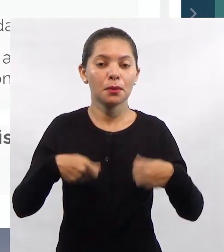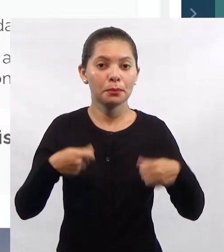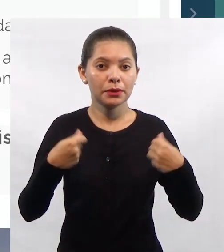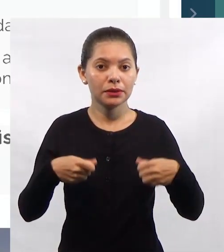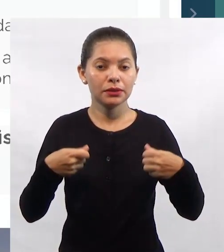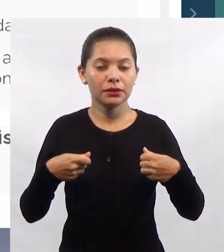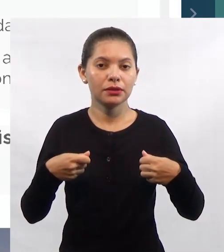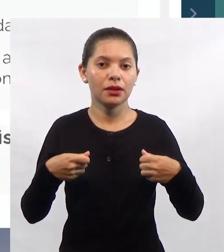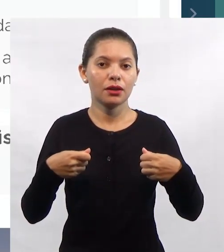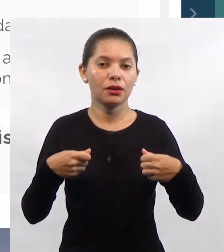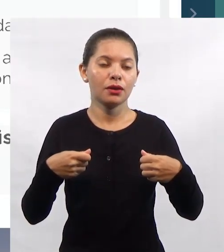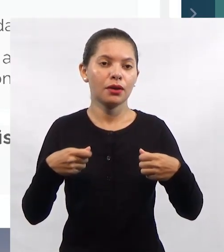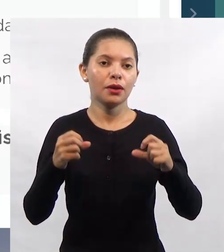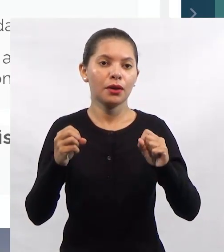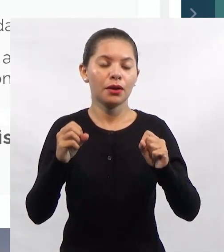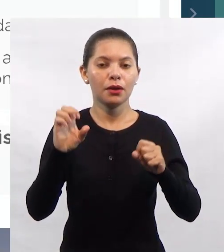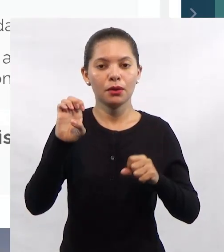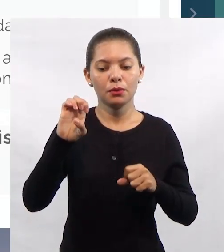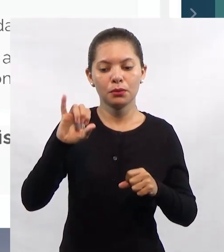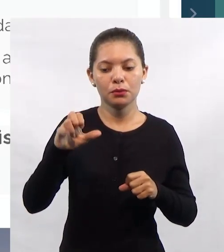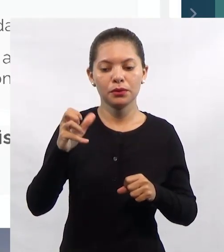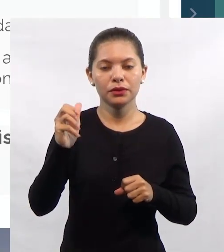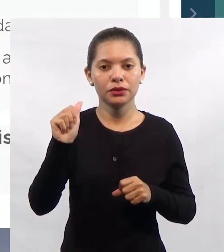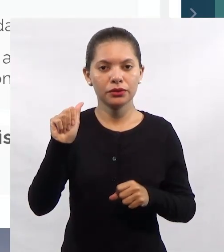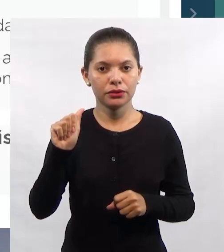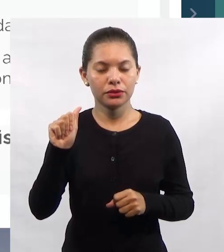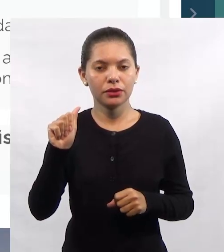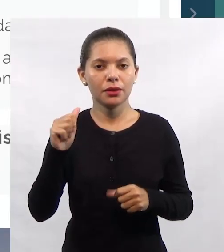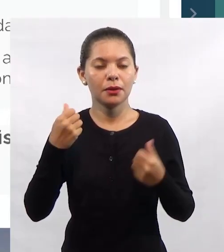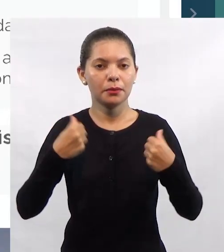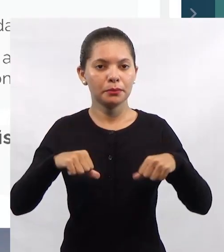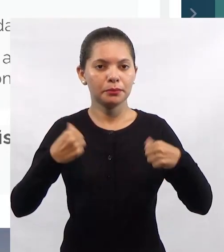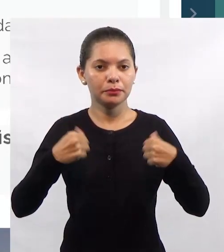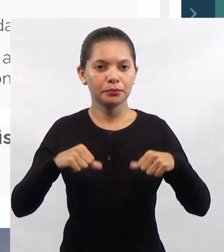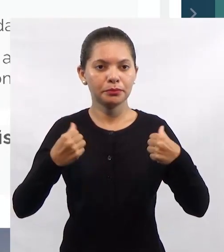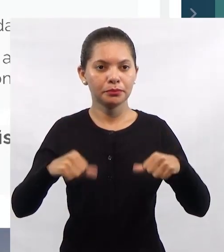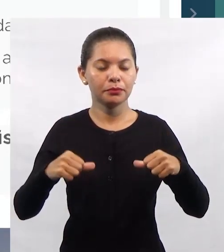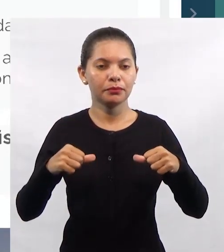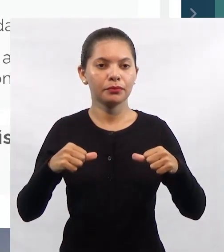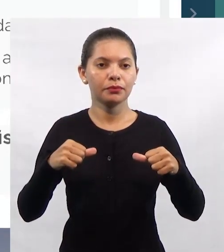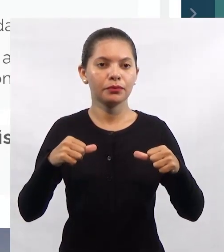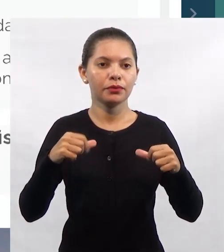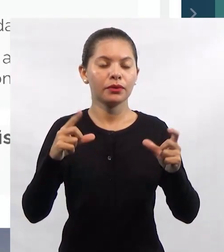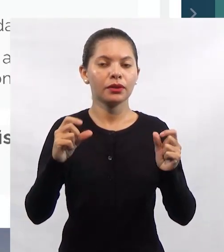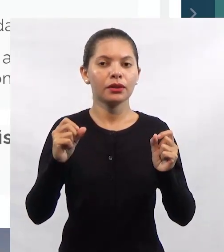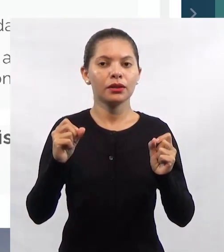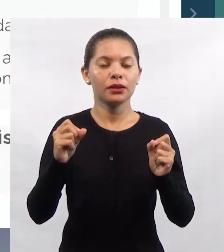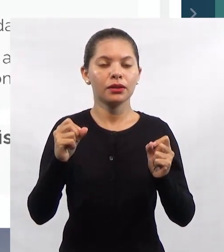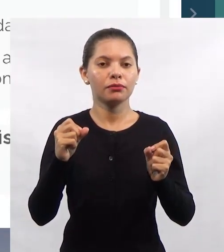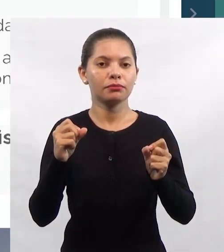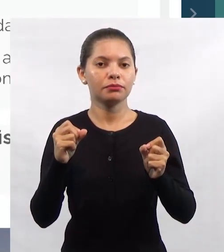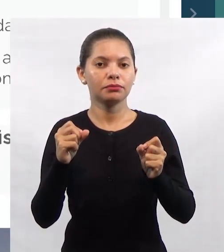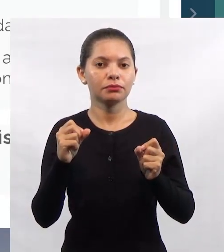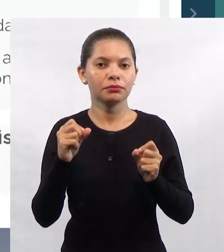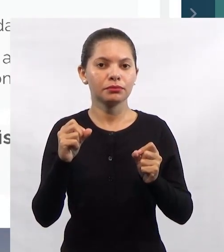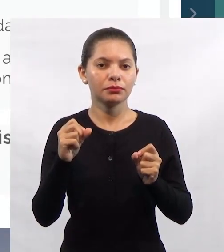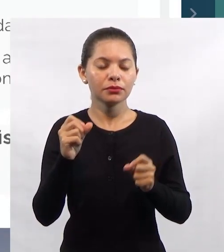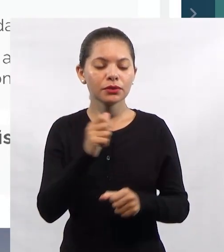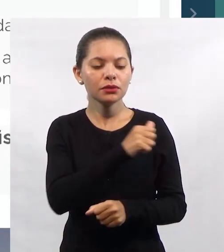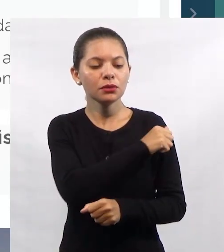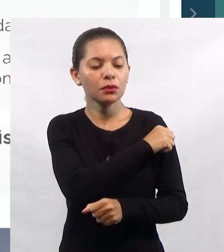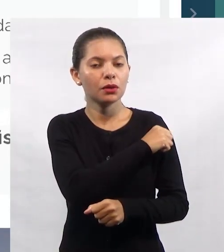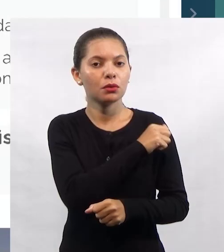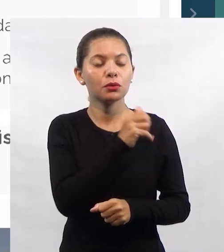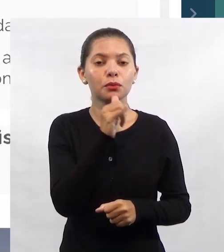cursos. A certificação para os exames de EJA, então, podem ser certificados esses exames,